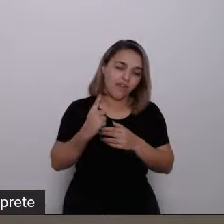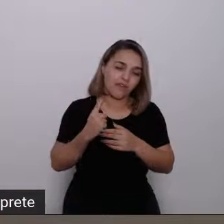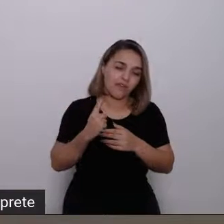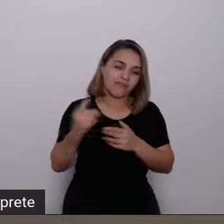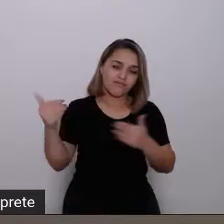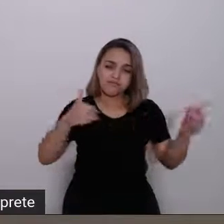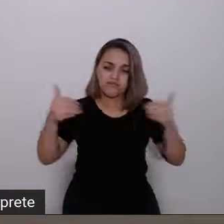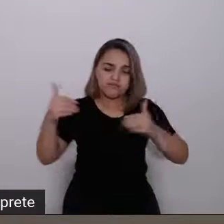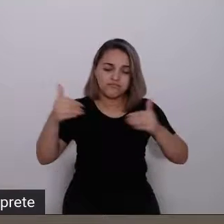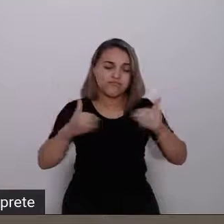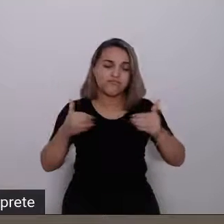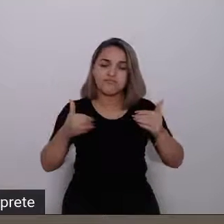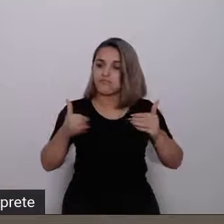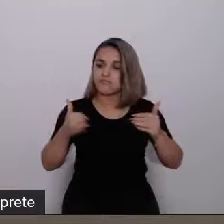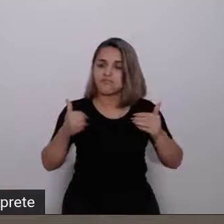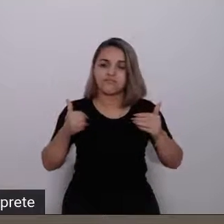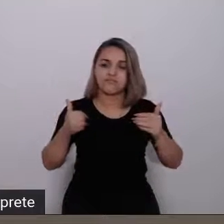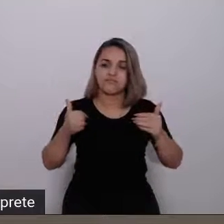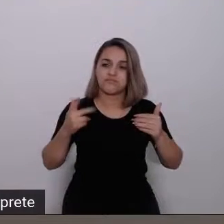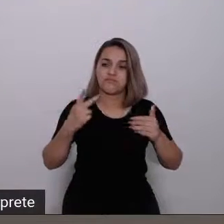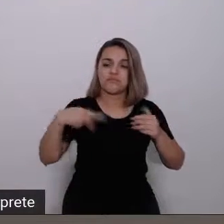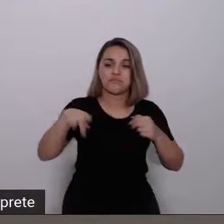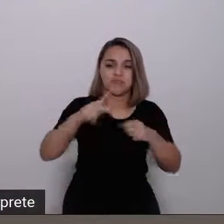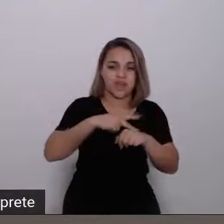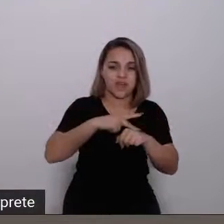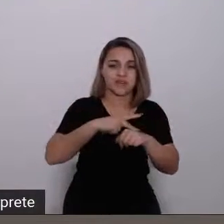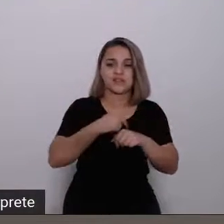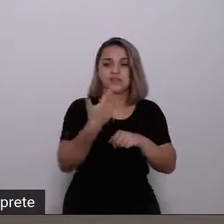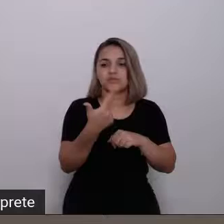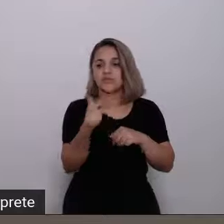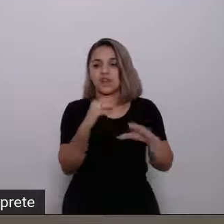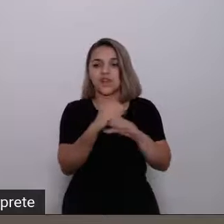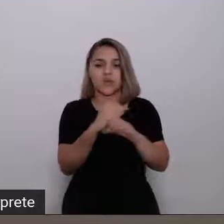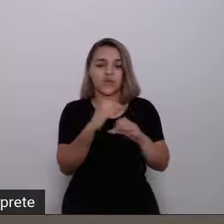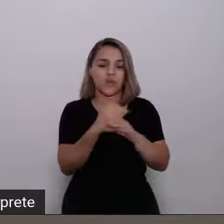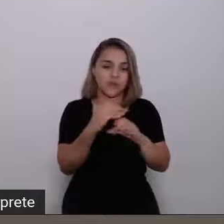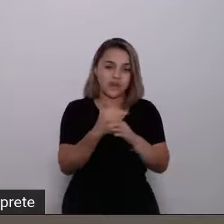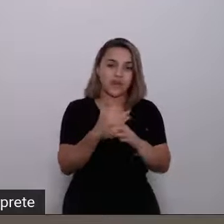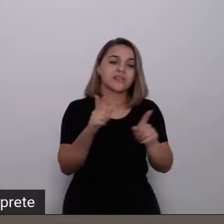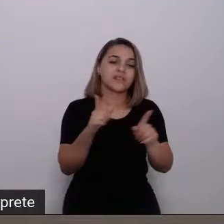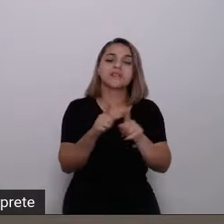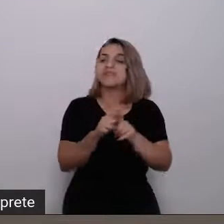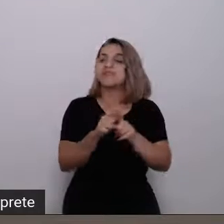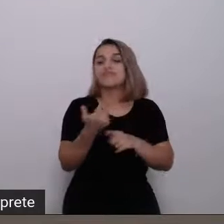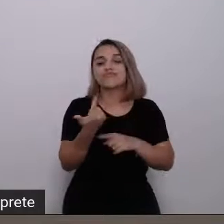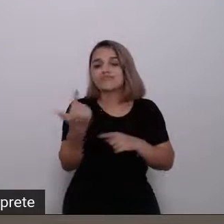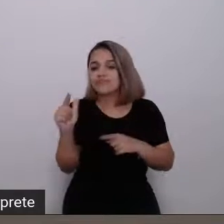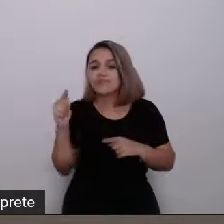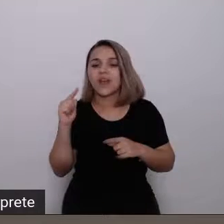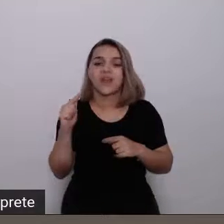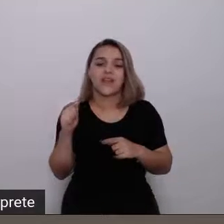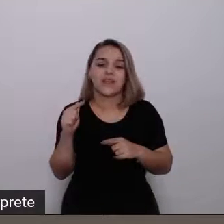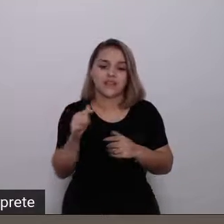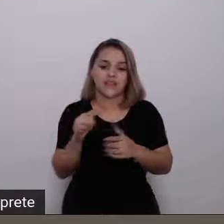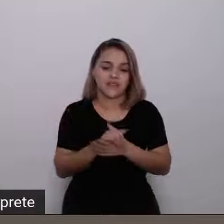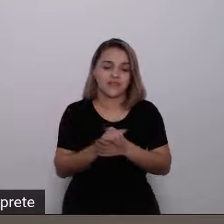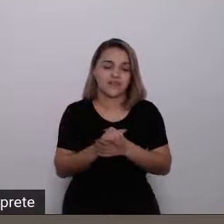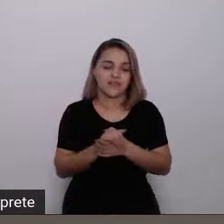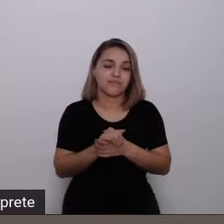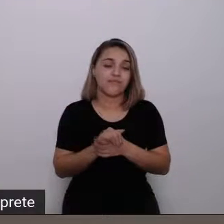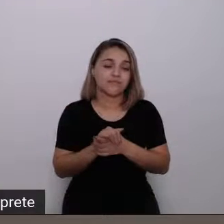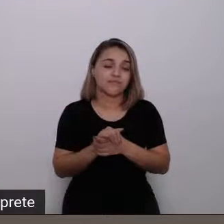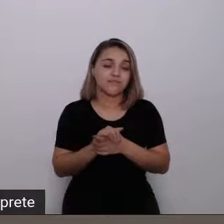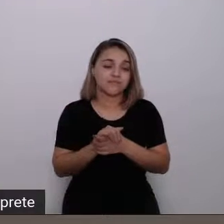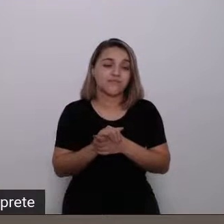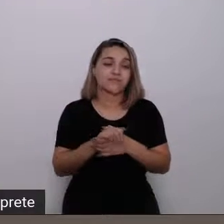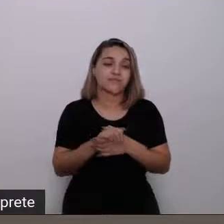Elas não tinham muita comunicação, infelizmente é isso, não tinha veículos, não tinha instituto, não tinha historiografia, não tinha instituições de memória, então é difícil ter